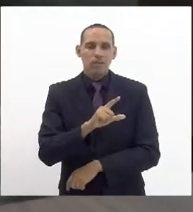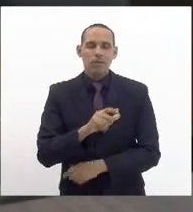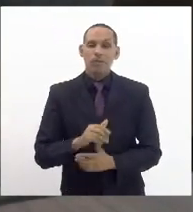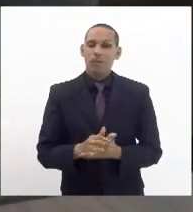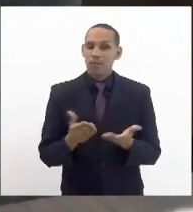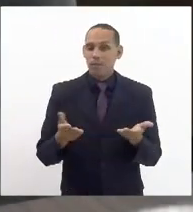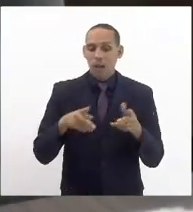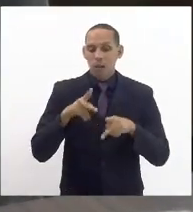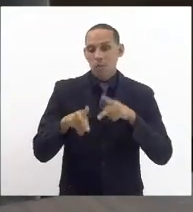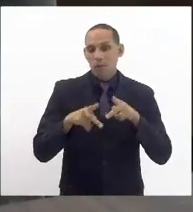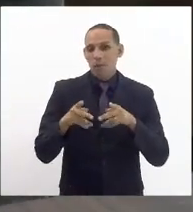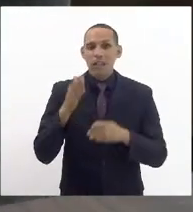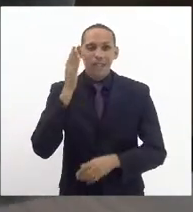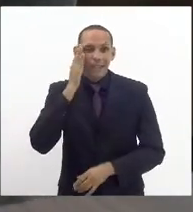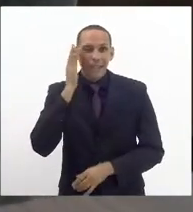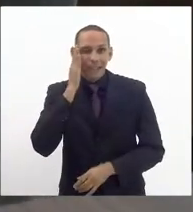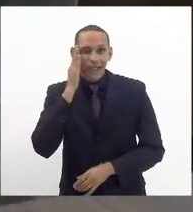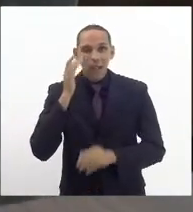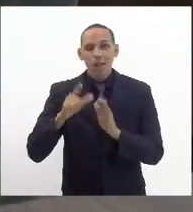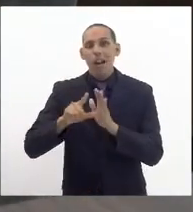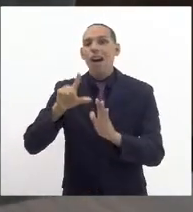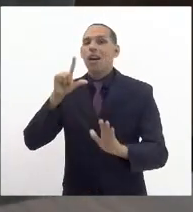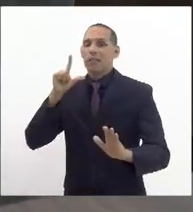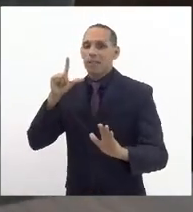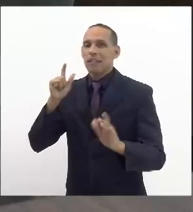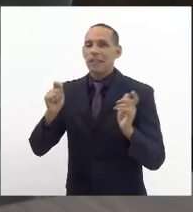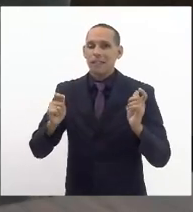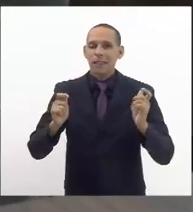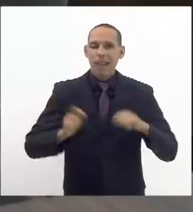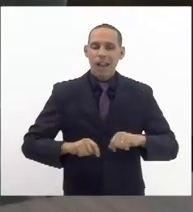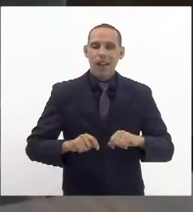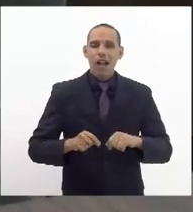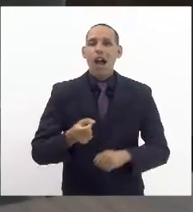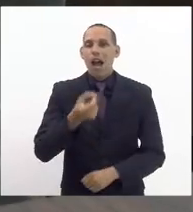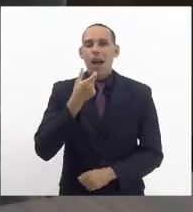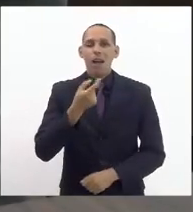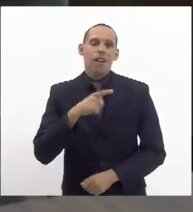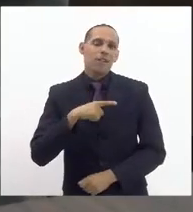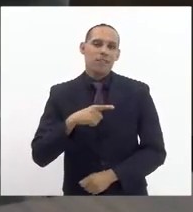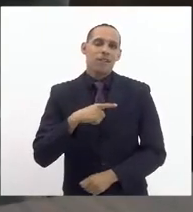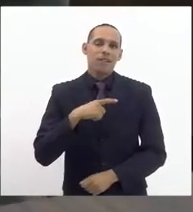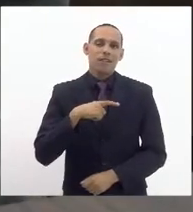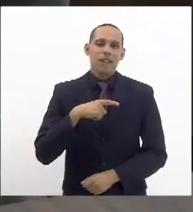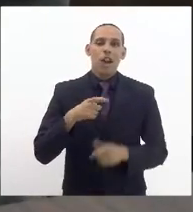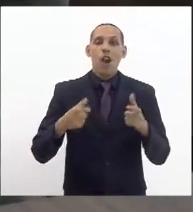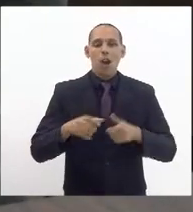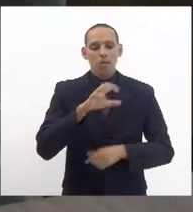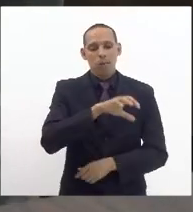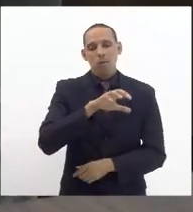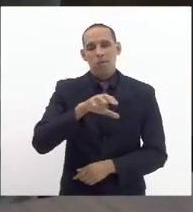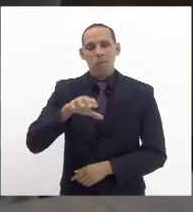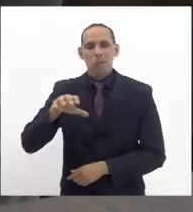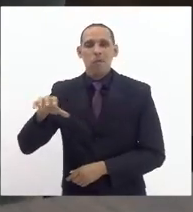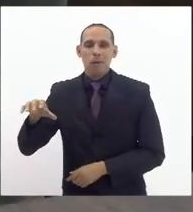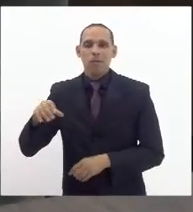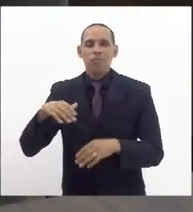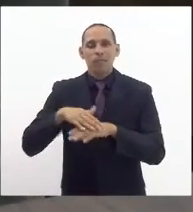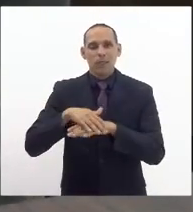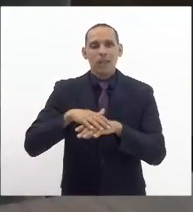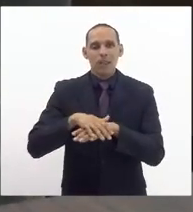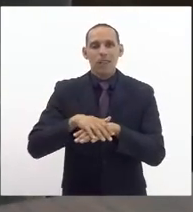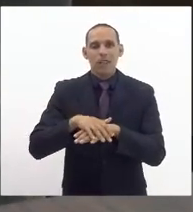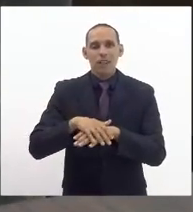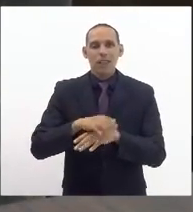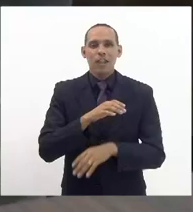que a população possa saber com antecedência a disponibilidade dessa medicação na rede estadual